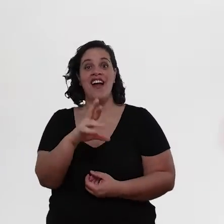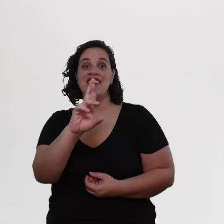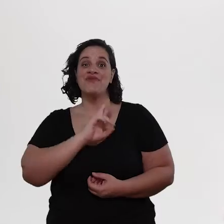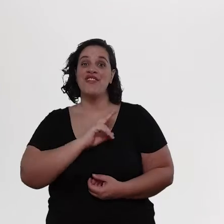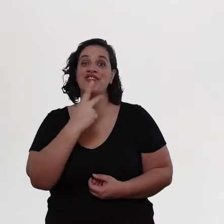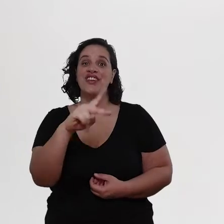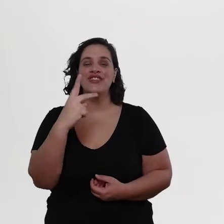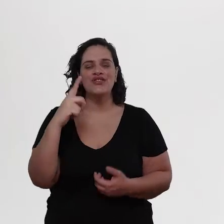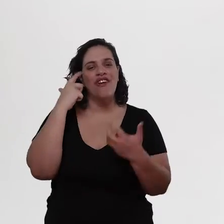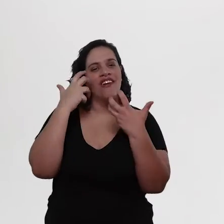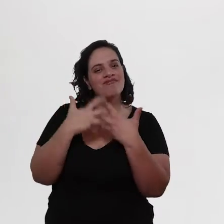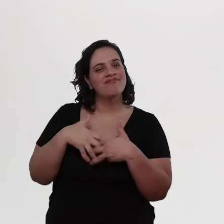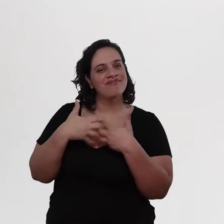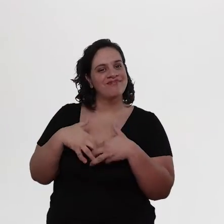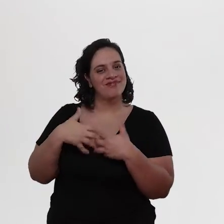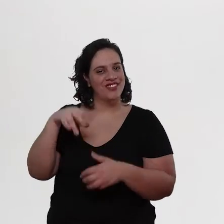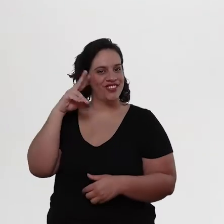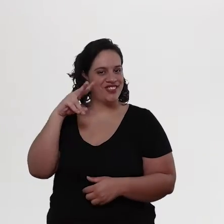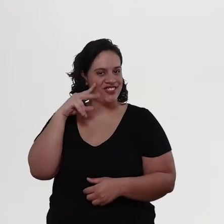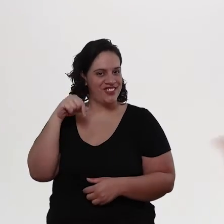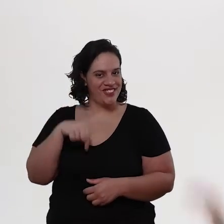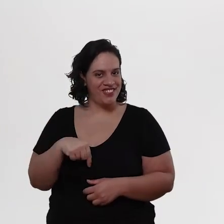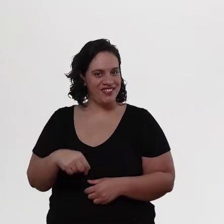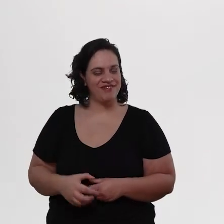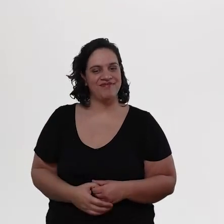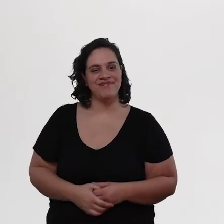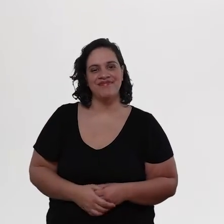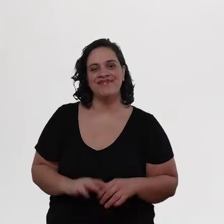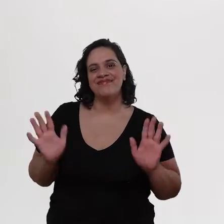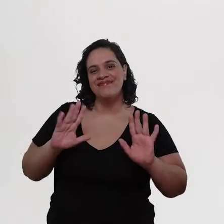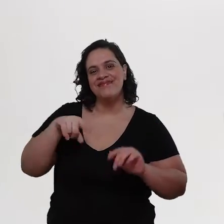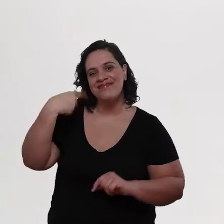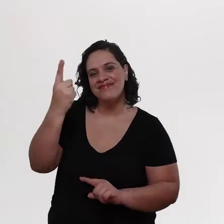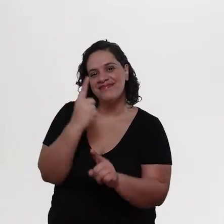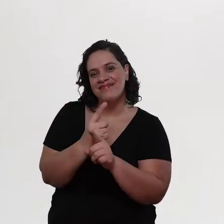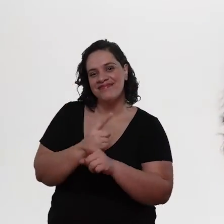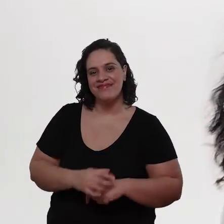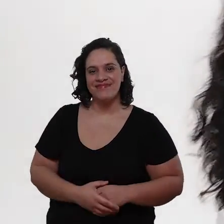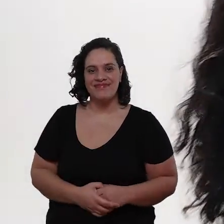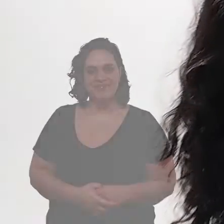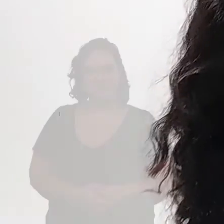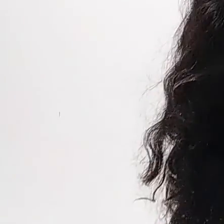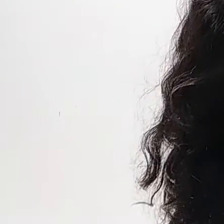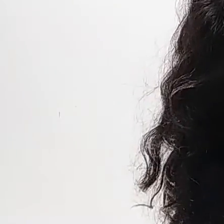gente o que é essa história trouxe para vocês. Até a próxima!